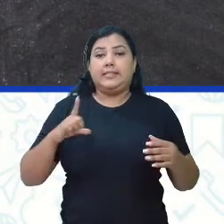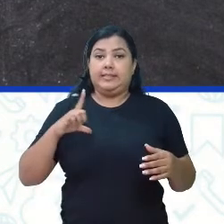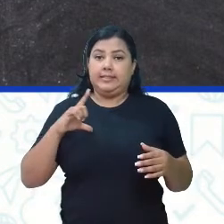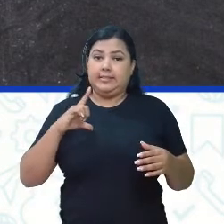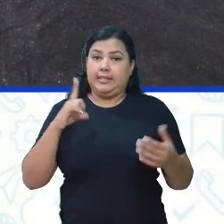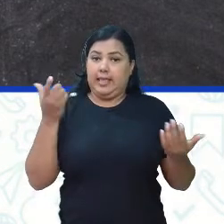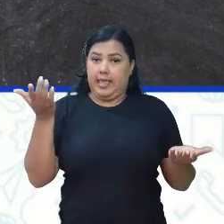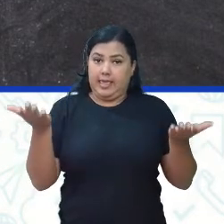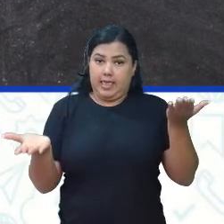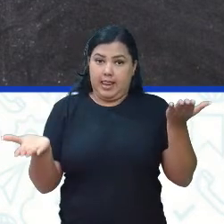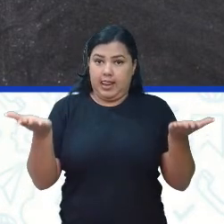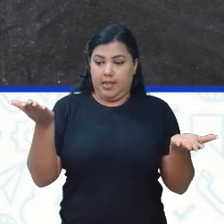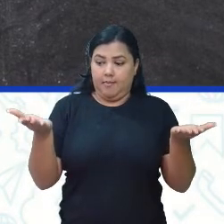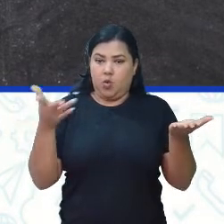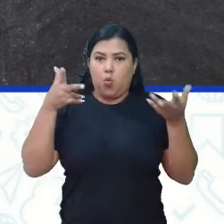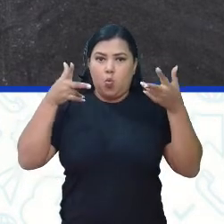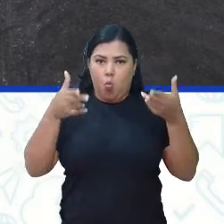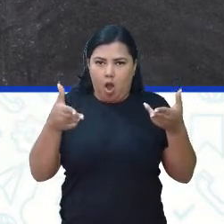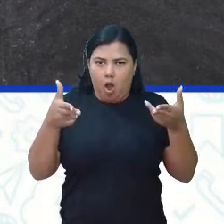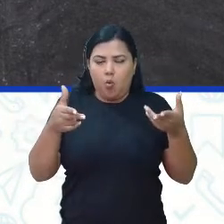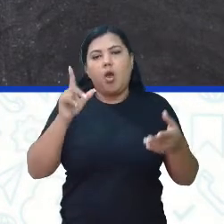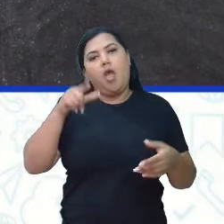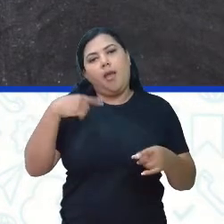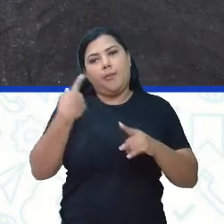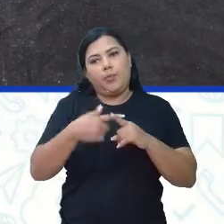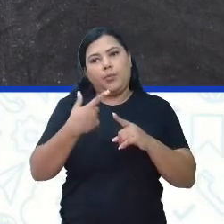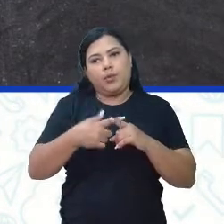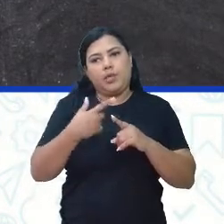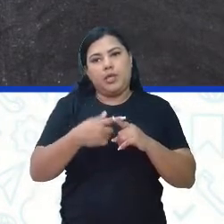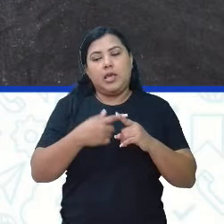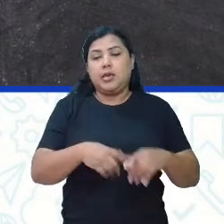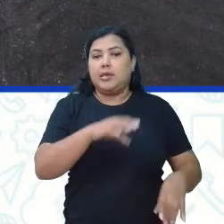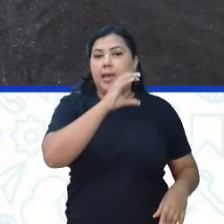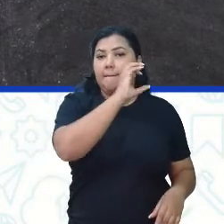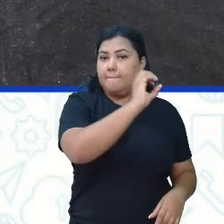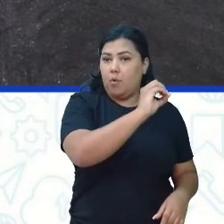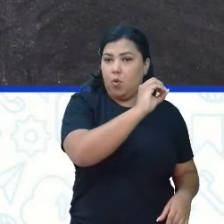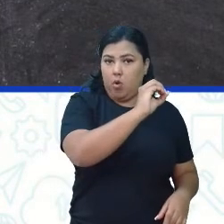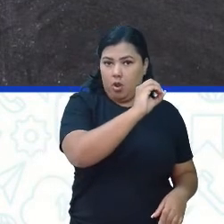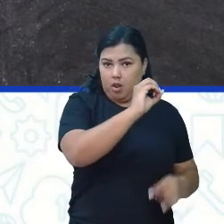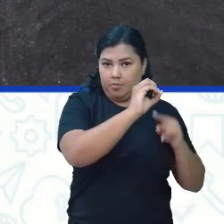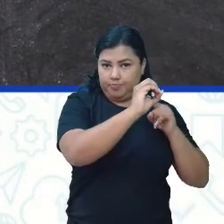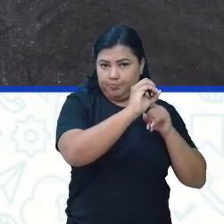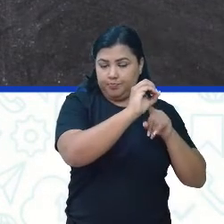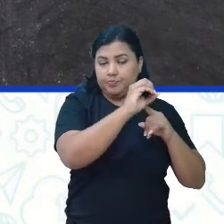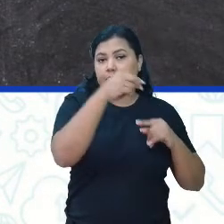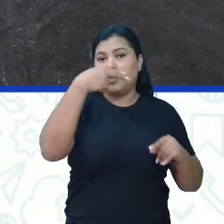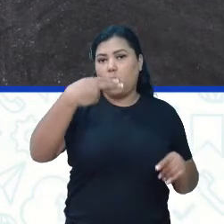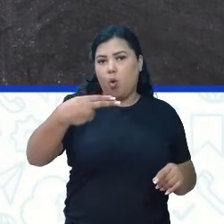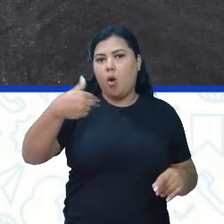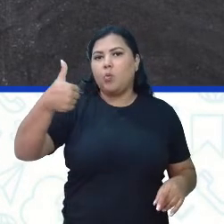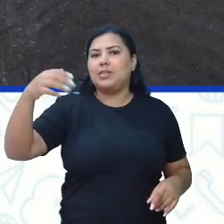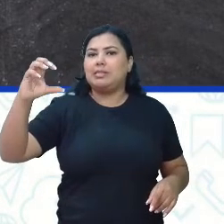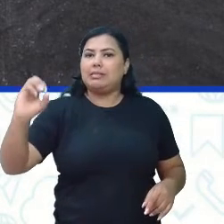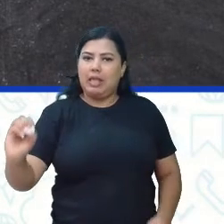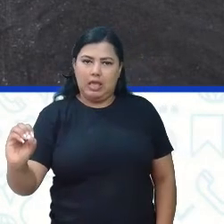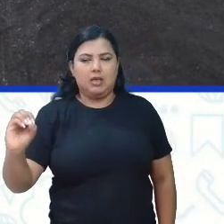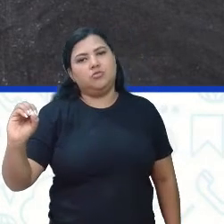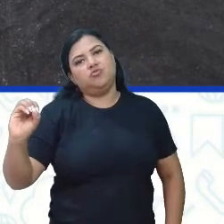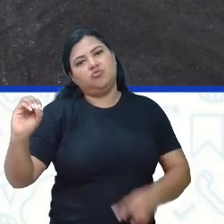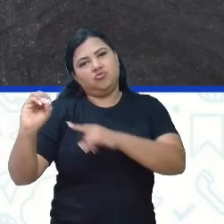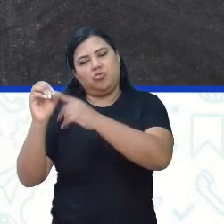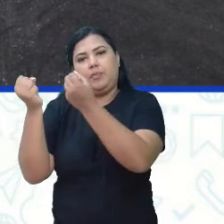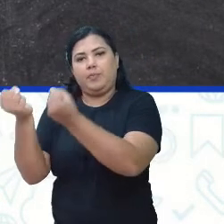equilíbrio um lado da balança e o outro, é porque eu digo que aquele objeto, no caso ali o círculo, ele tem o